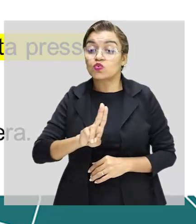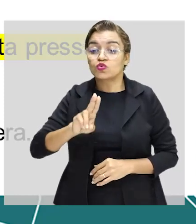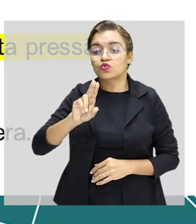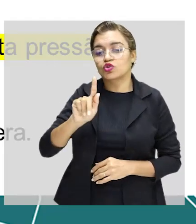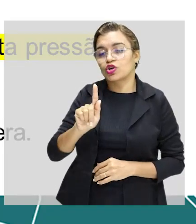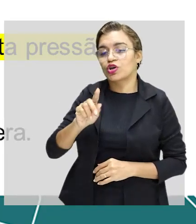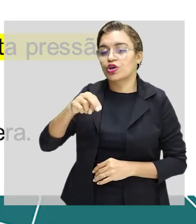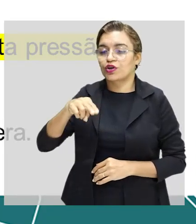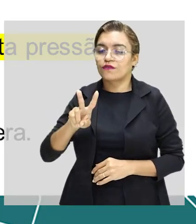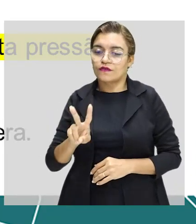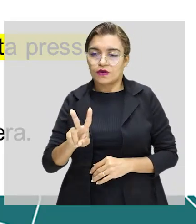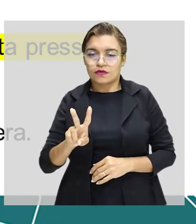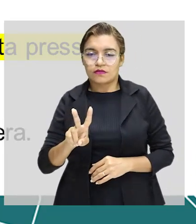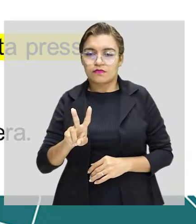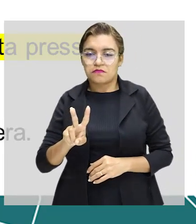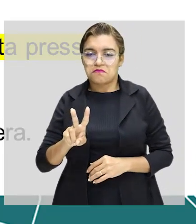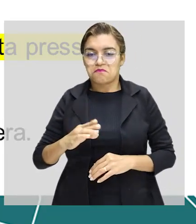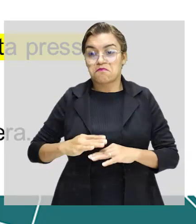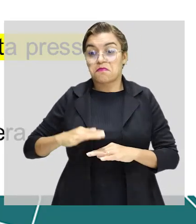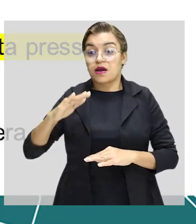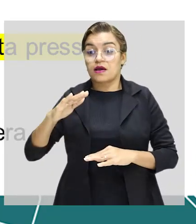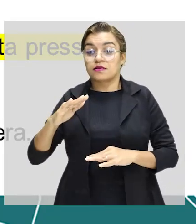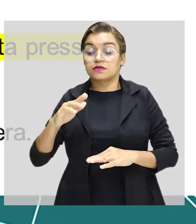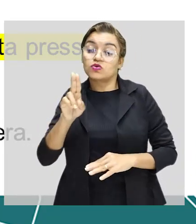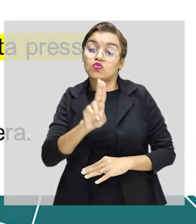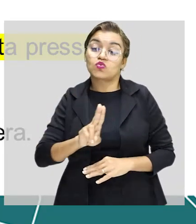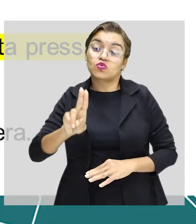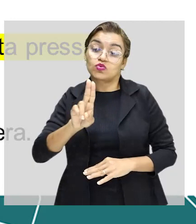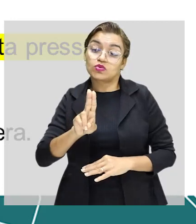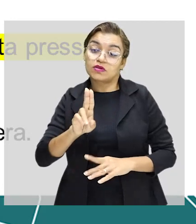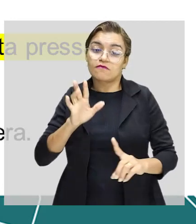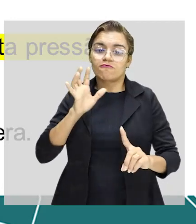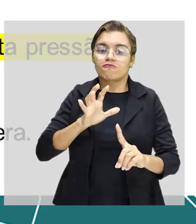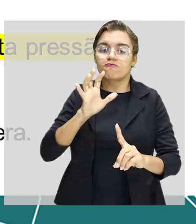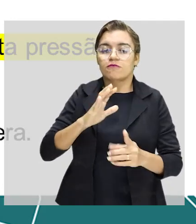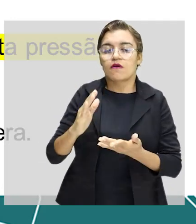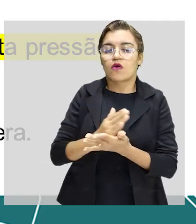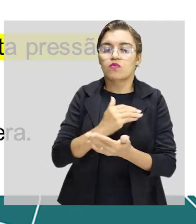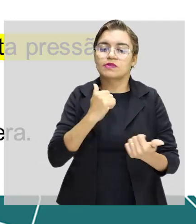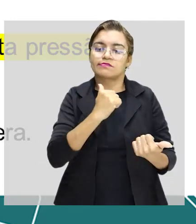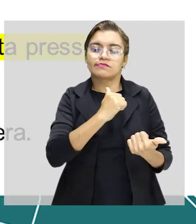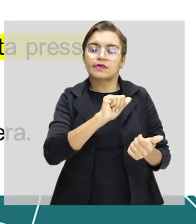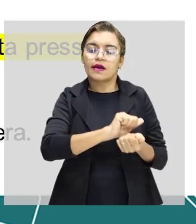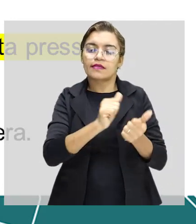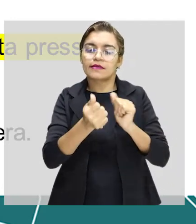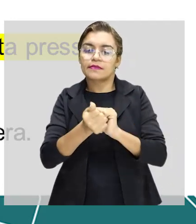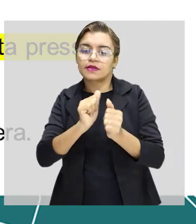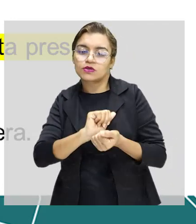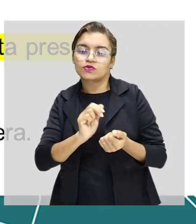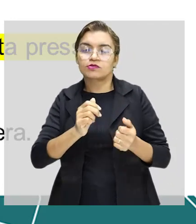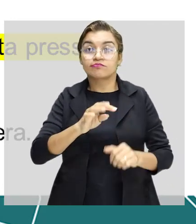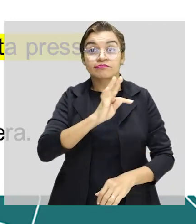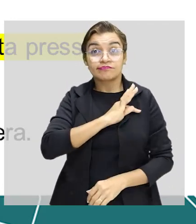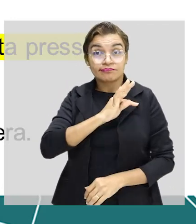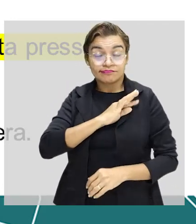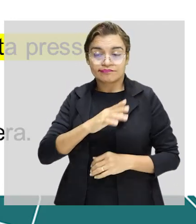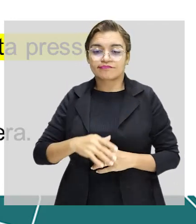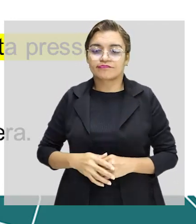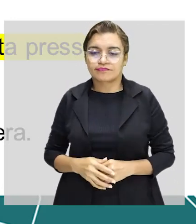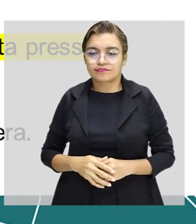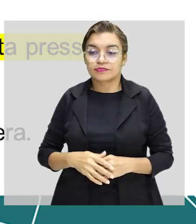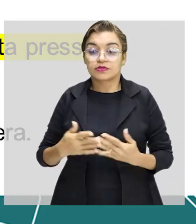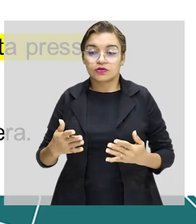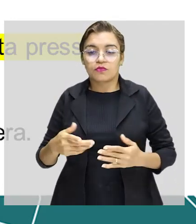GNV, né, sua utilização implica algumas adaptações técnicas, pois em